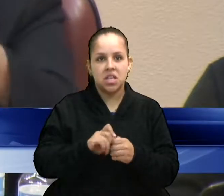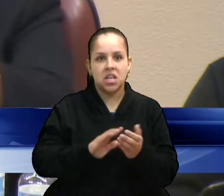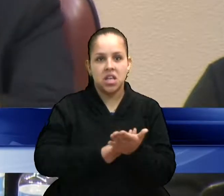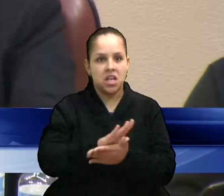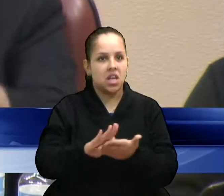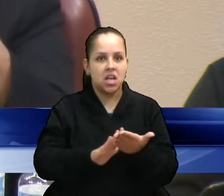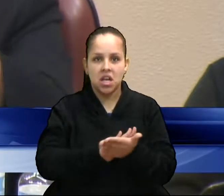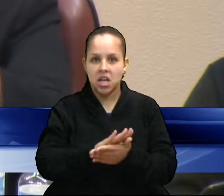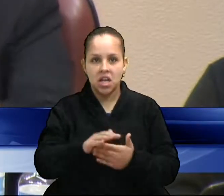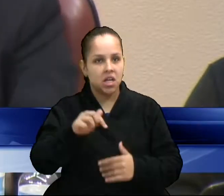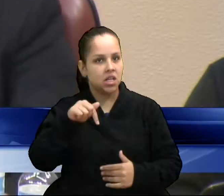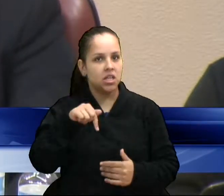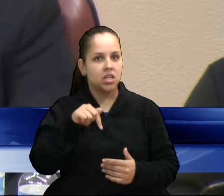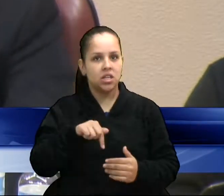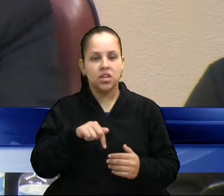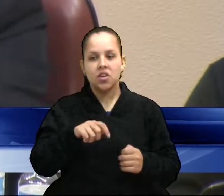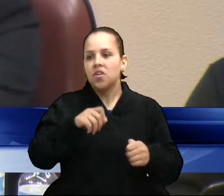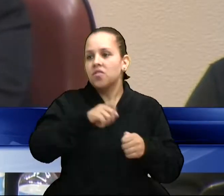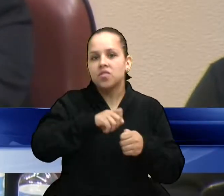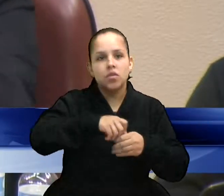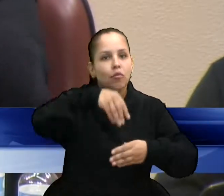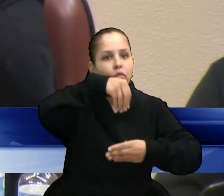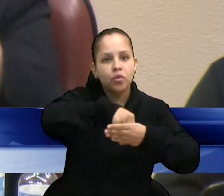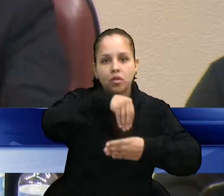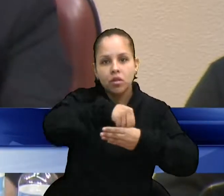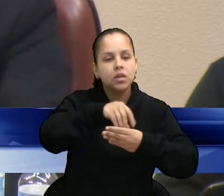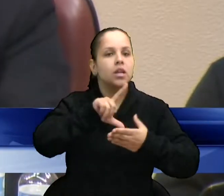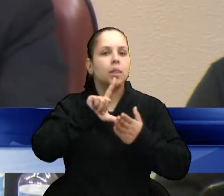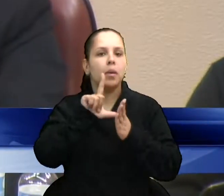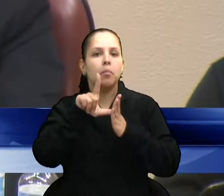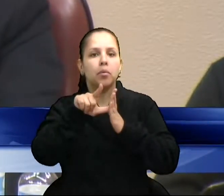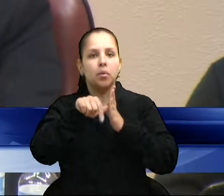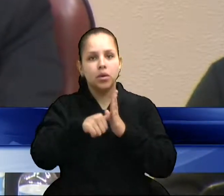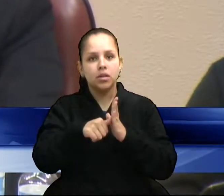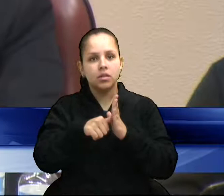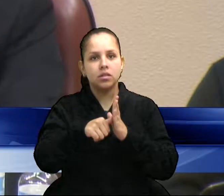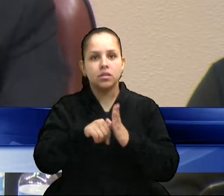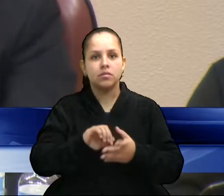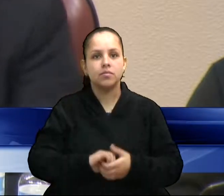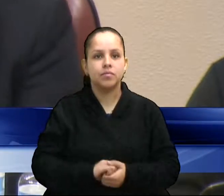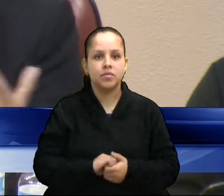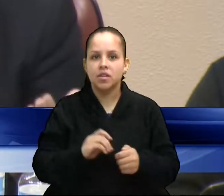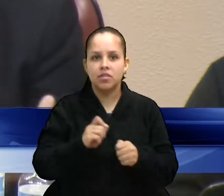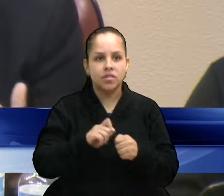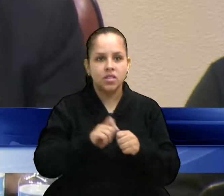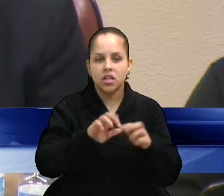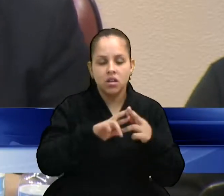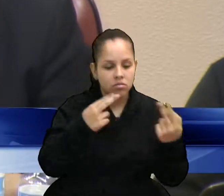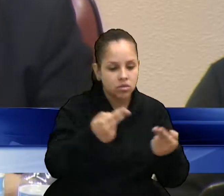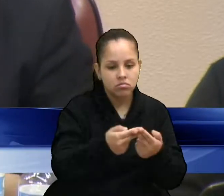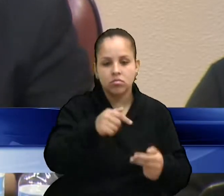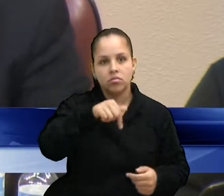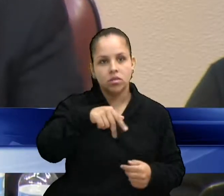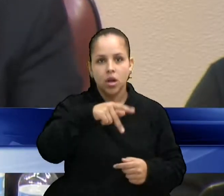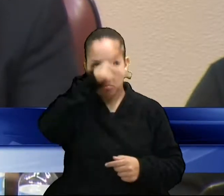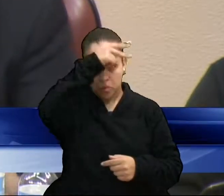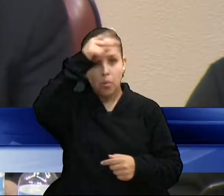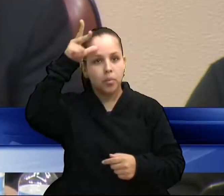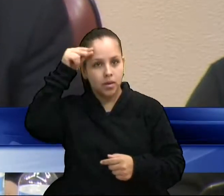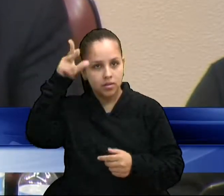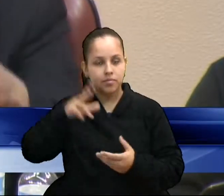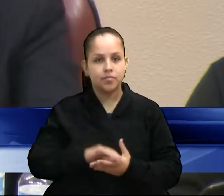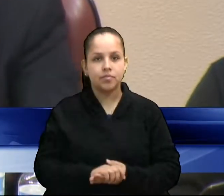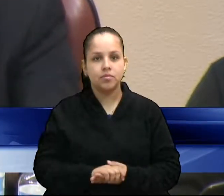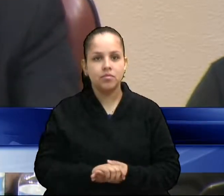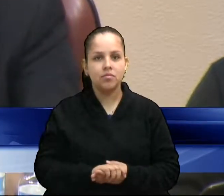vamos botar em votação um projeto que depois a gente faz audiência pública. Então, o secretário brincando com a inteligência, né, de